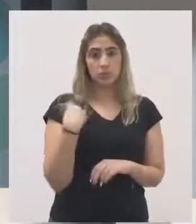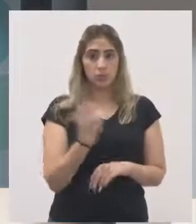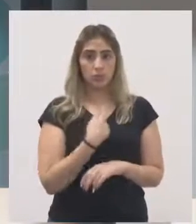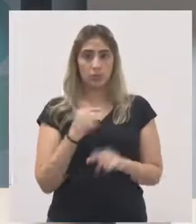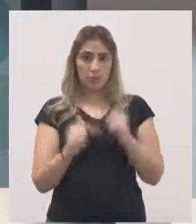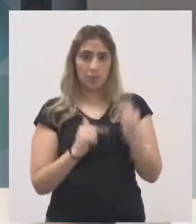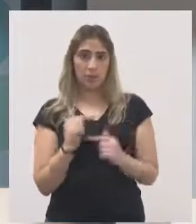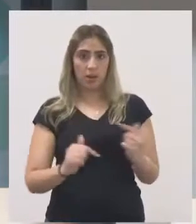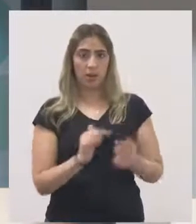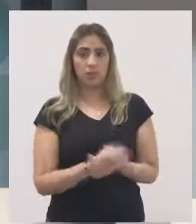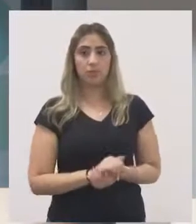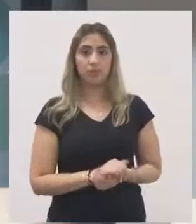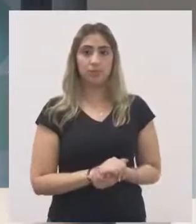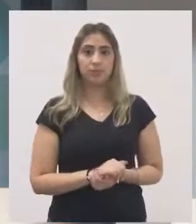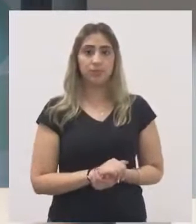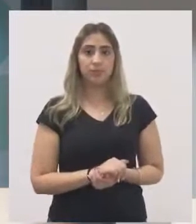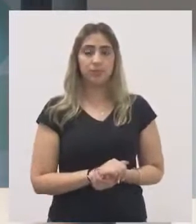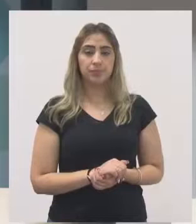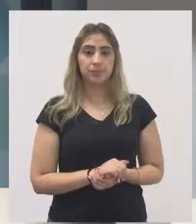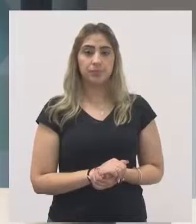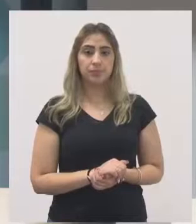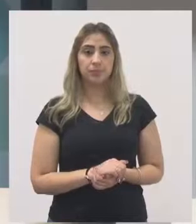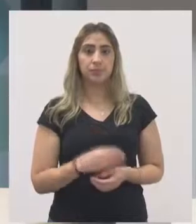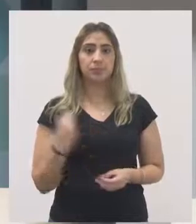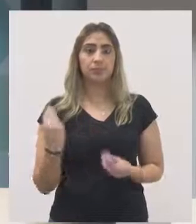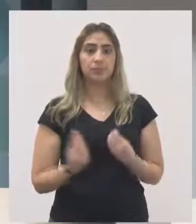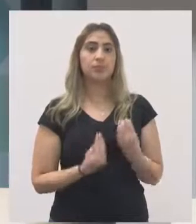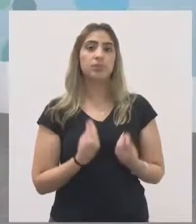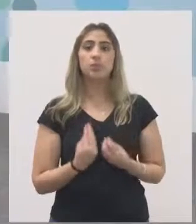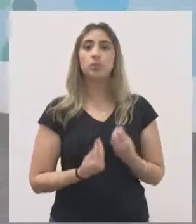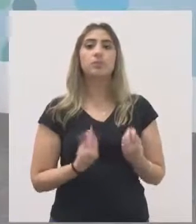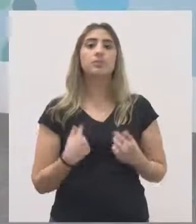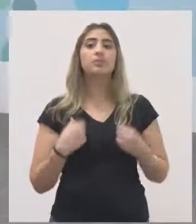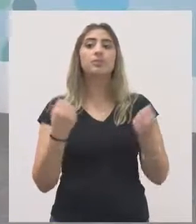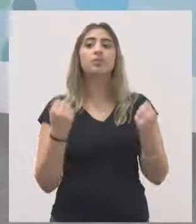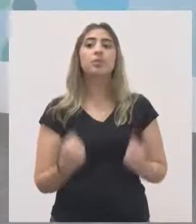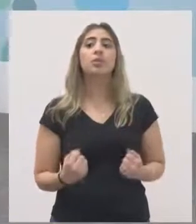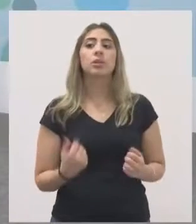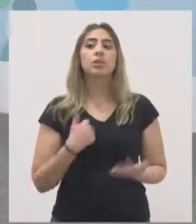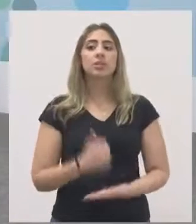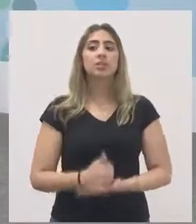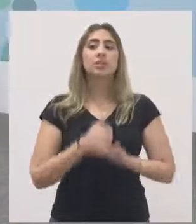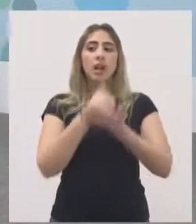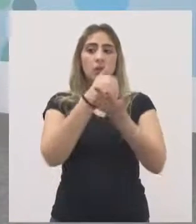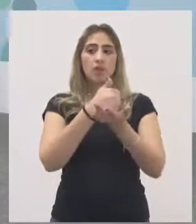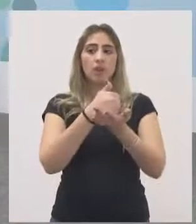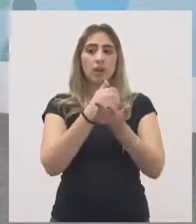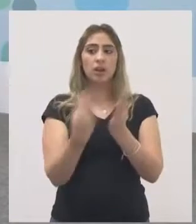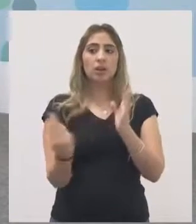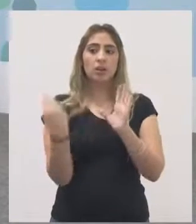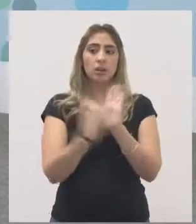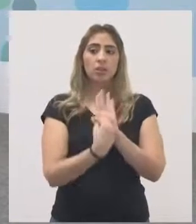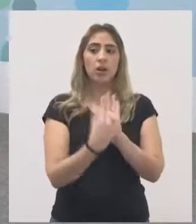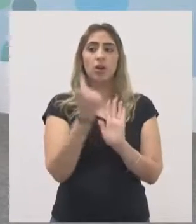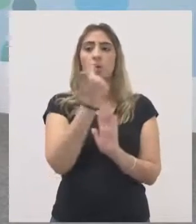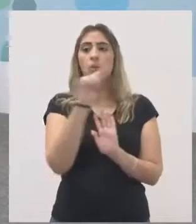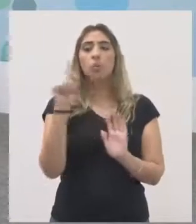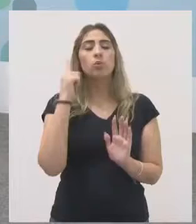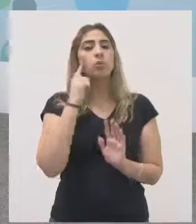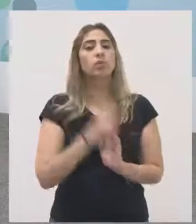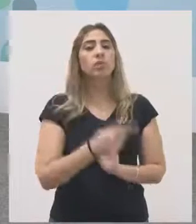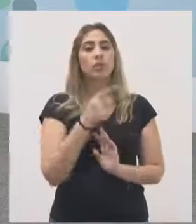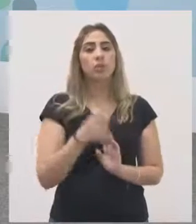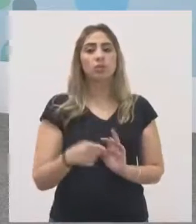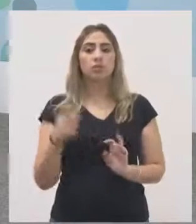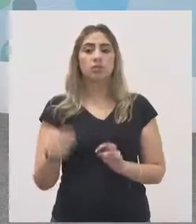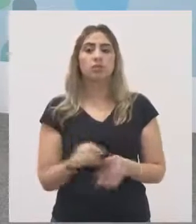Sim. O Reginaldo, professor Reginaldo, como podemos salvar e depois incluir novos áudios? Tá,